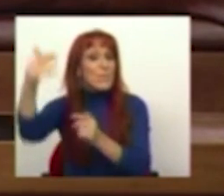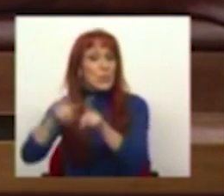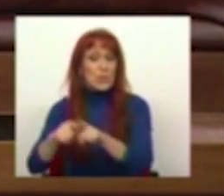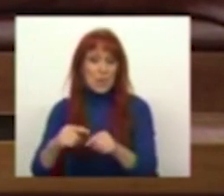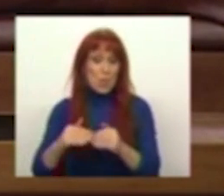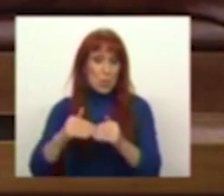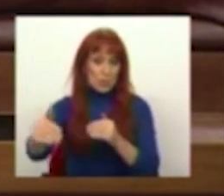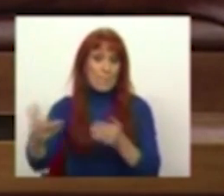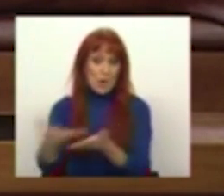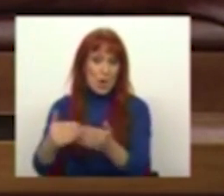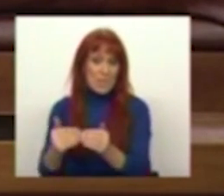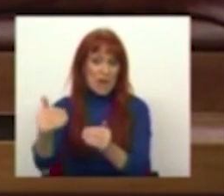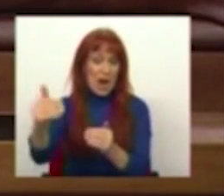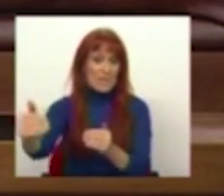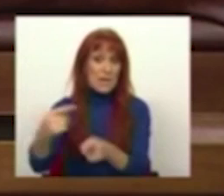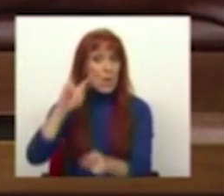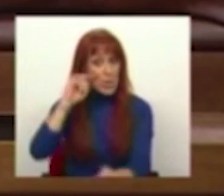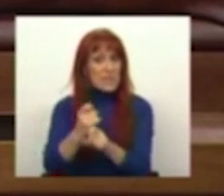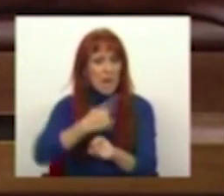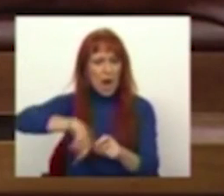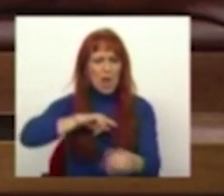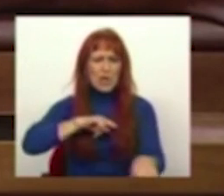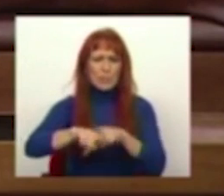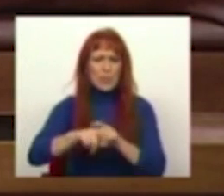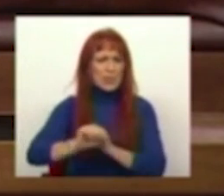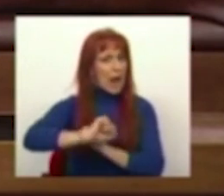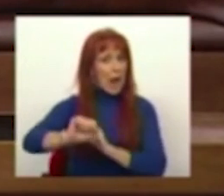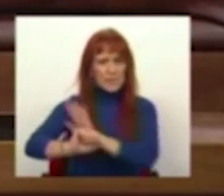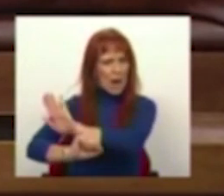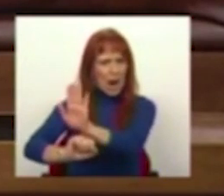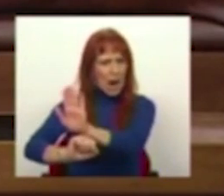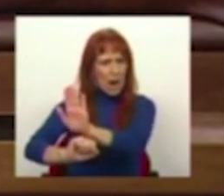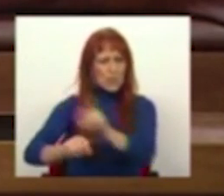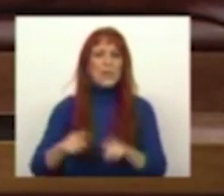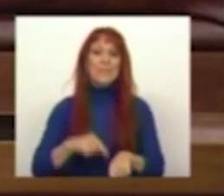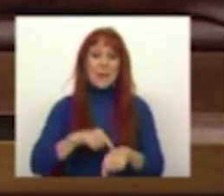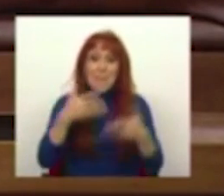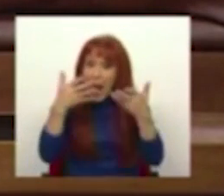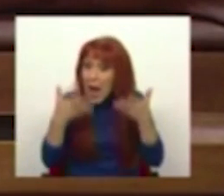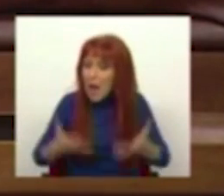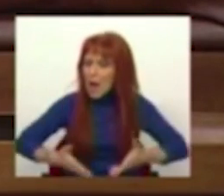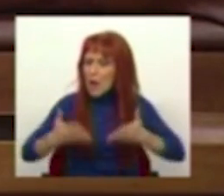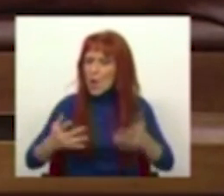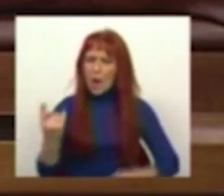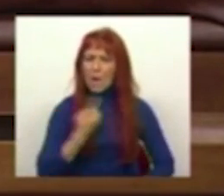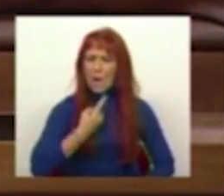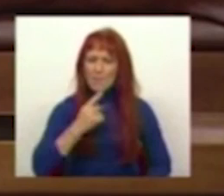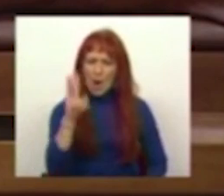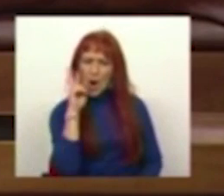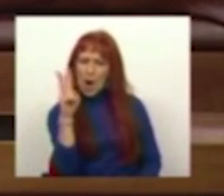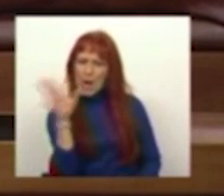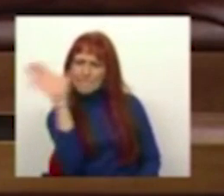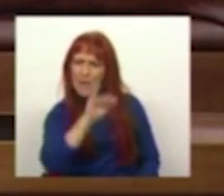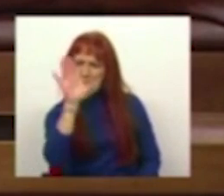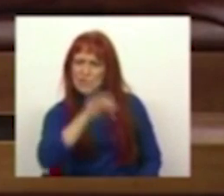novo ciclo económico nos exija uma política anticíclica. É neste momento que devemos olhar